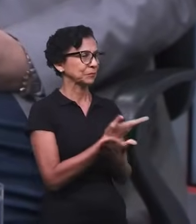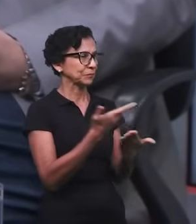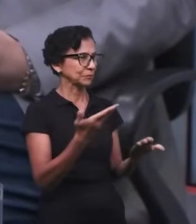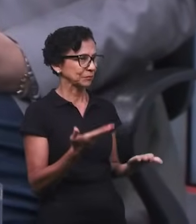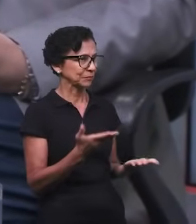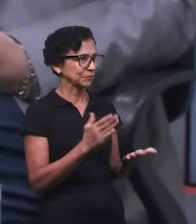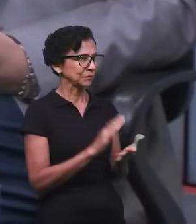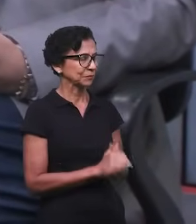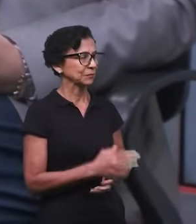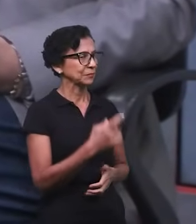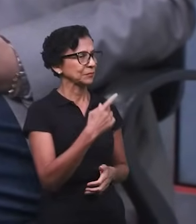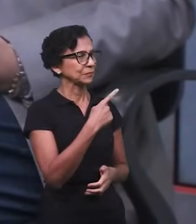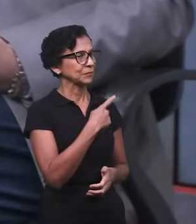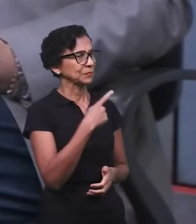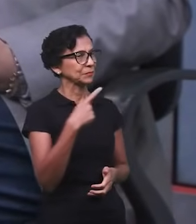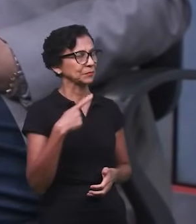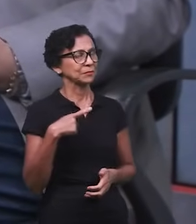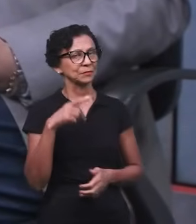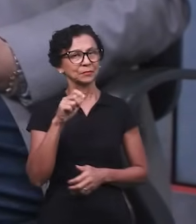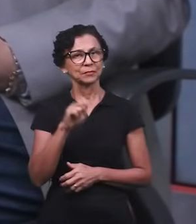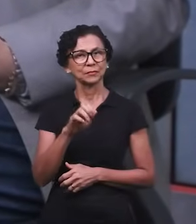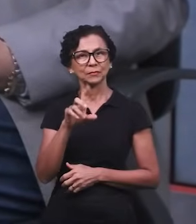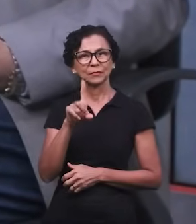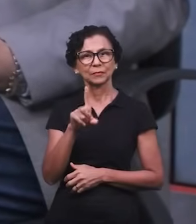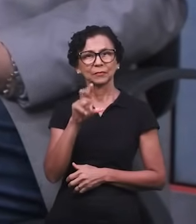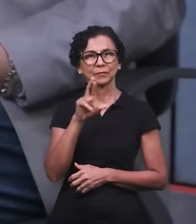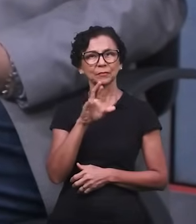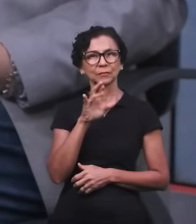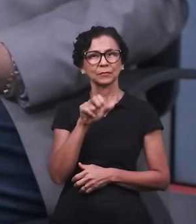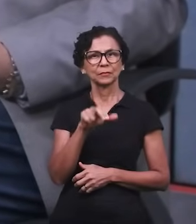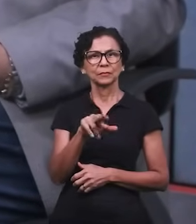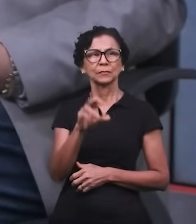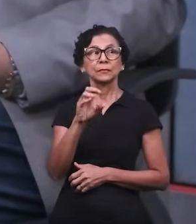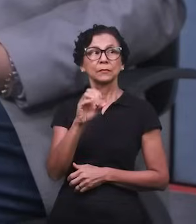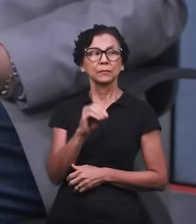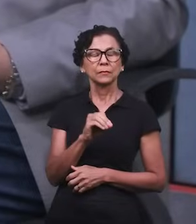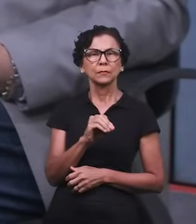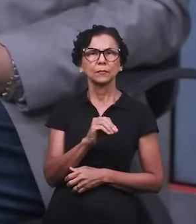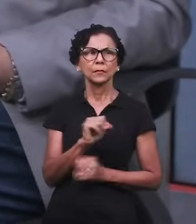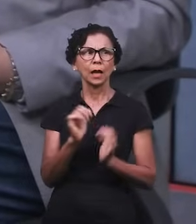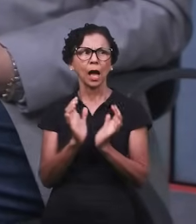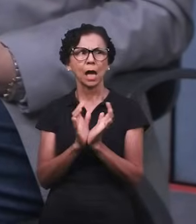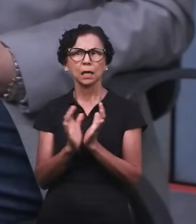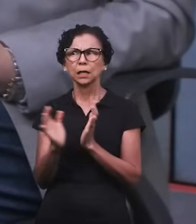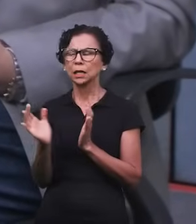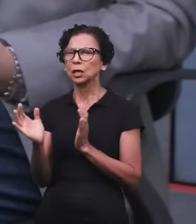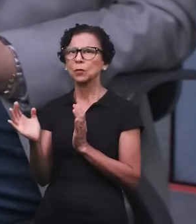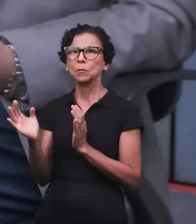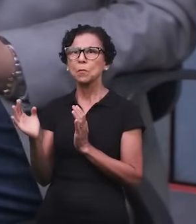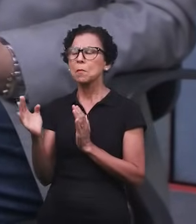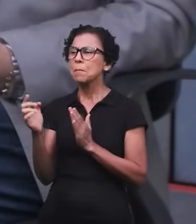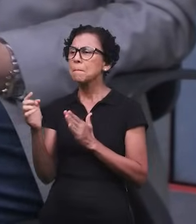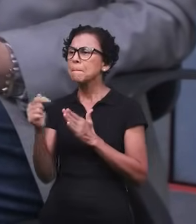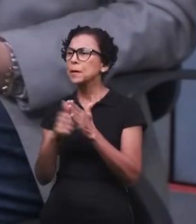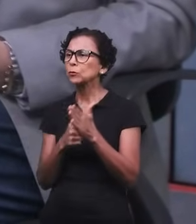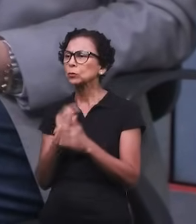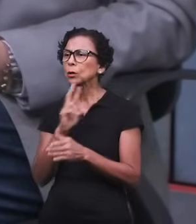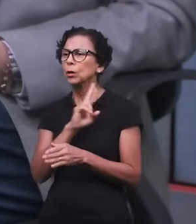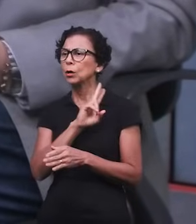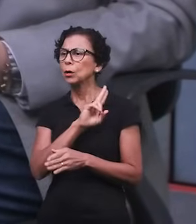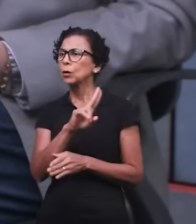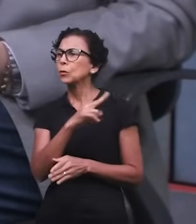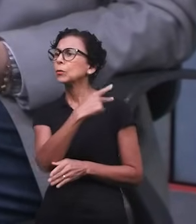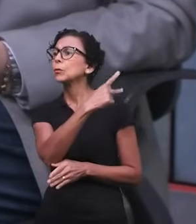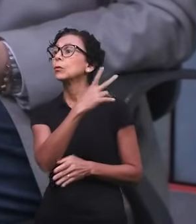sabia. Eu sei que é Adriano de Praia 4. Não, é Adriano Teixeira, isso mesmo. Adriano, seja bem-vindo. Uma alegria tê-lo conosco, a